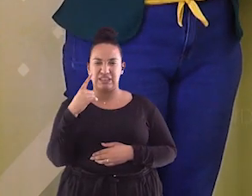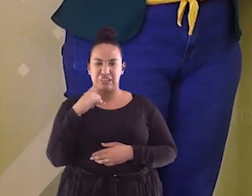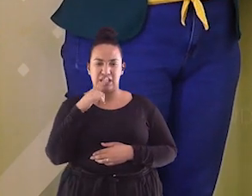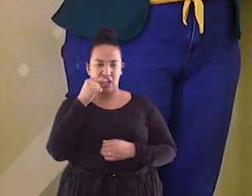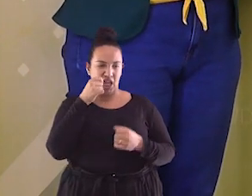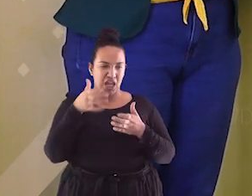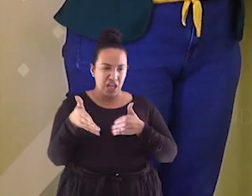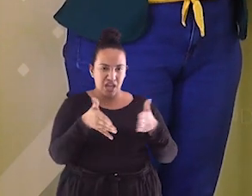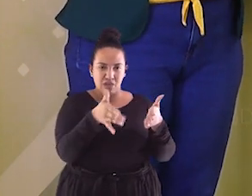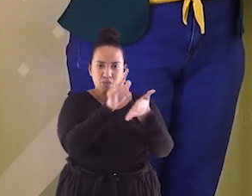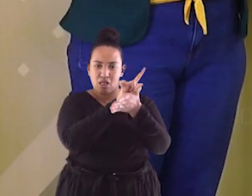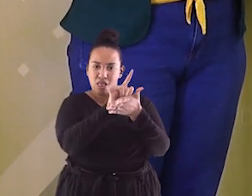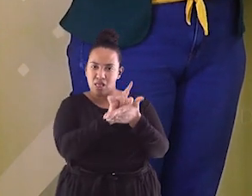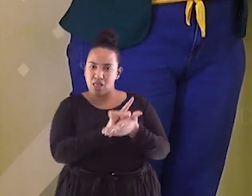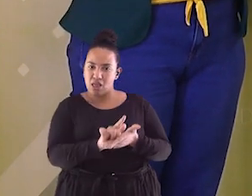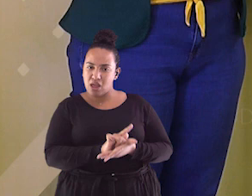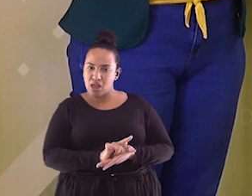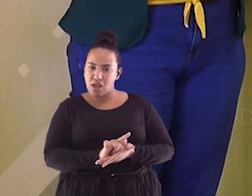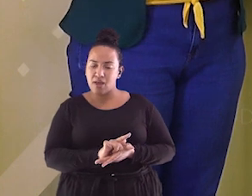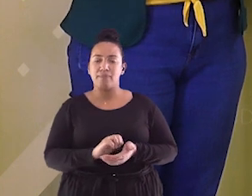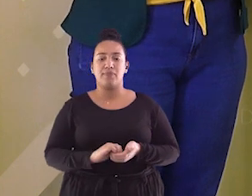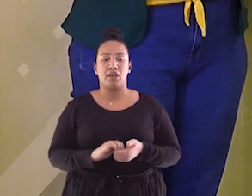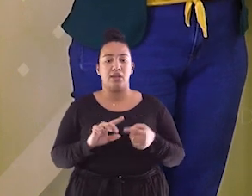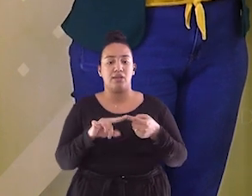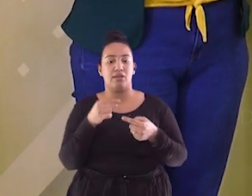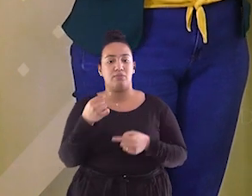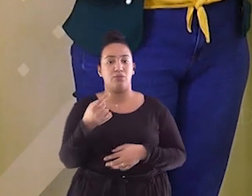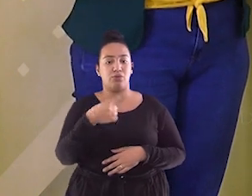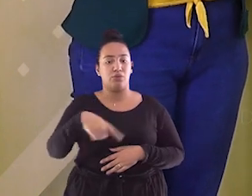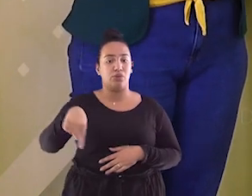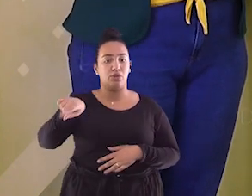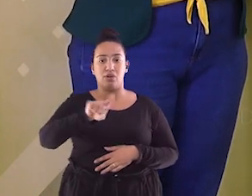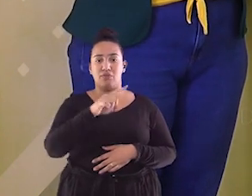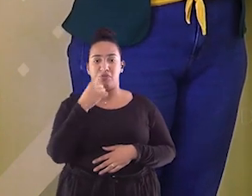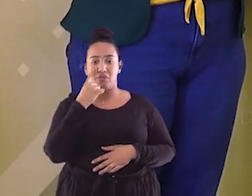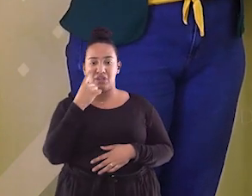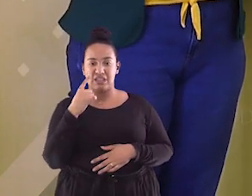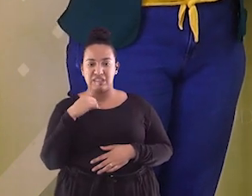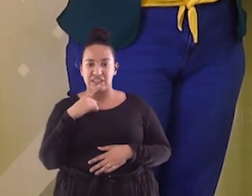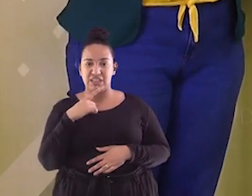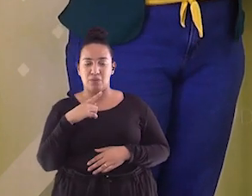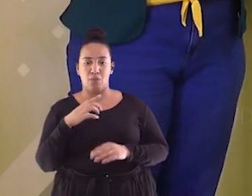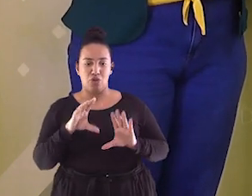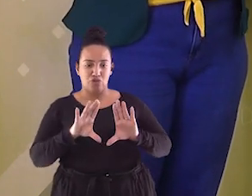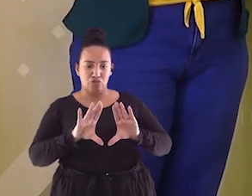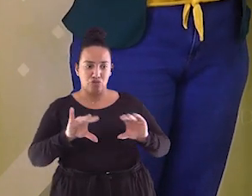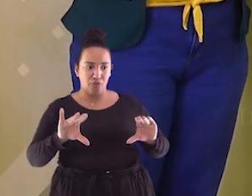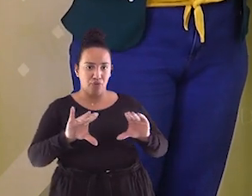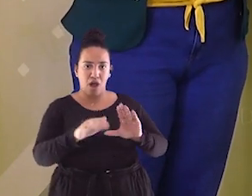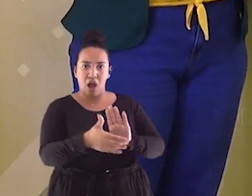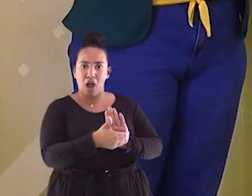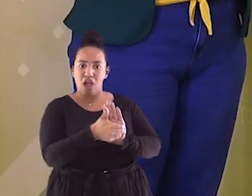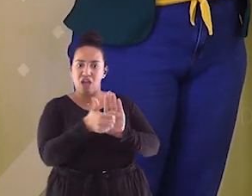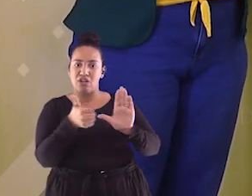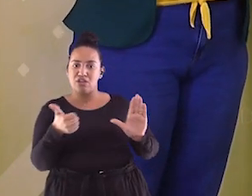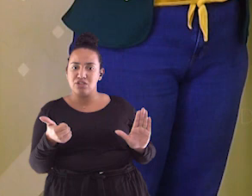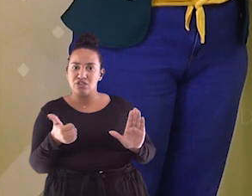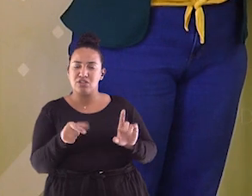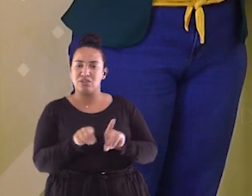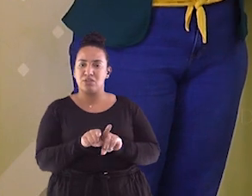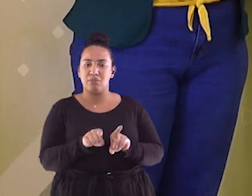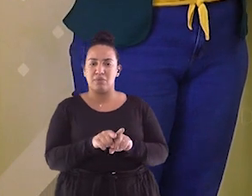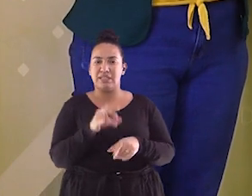das cidades? E aí, do nada, nós vemos serem retirados itens como sofás, carrinhos de bebê,